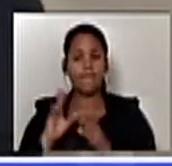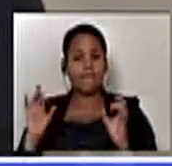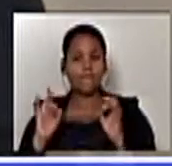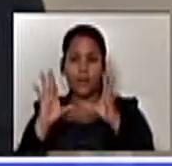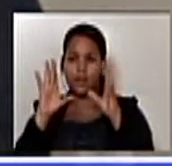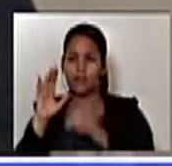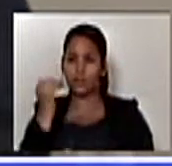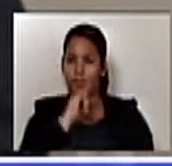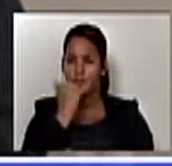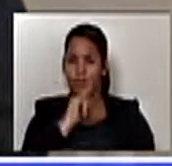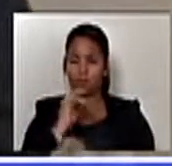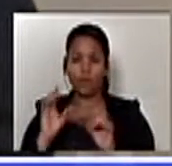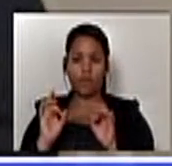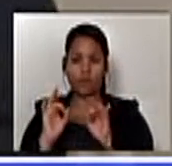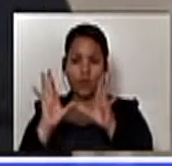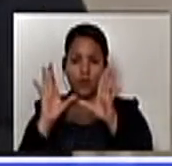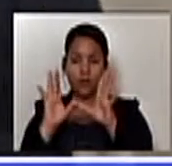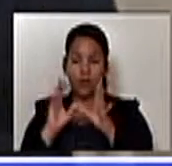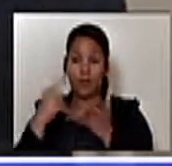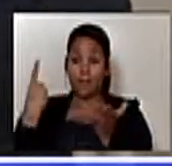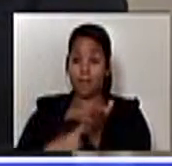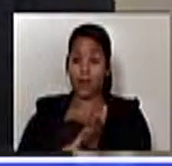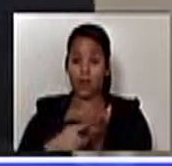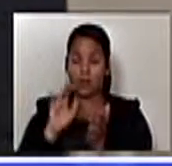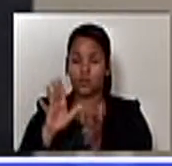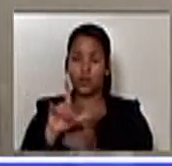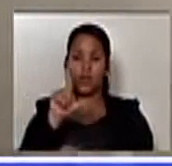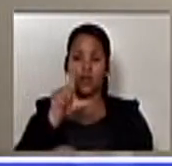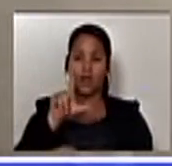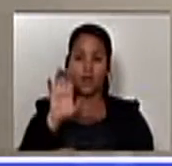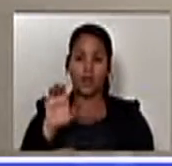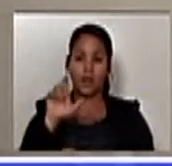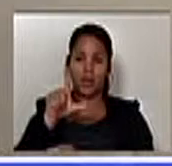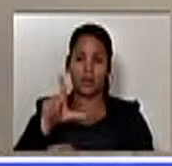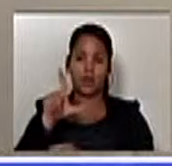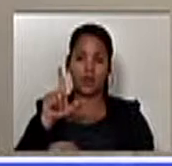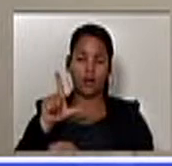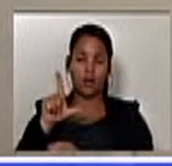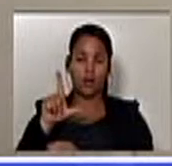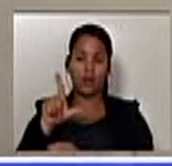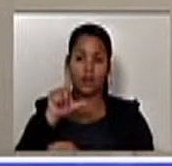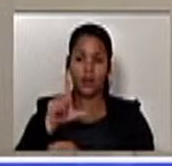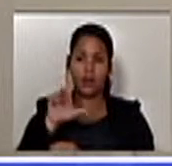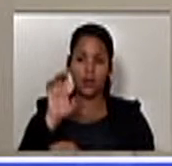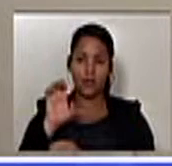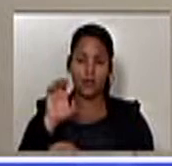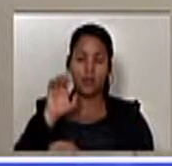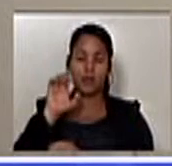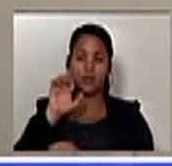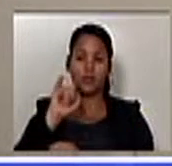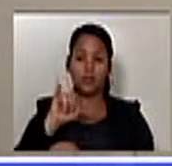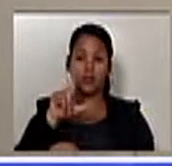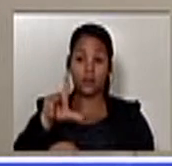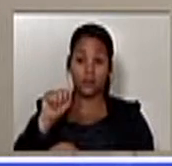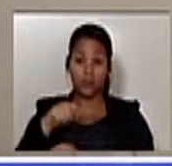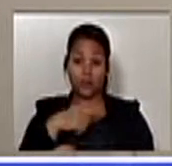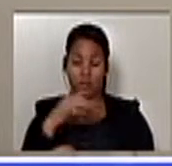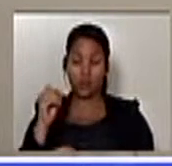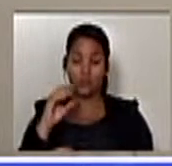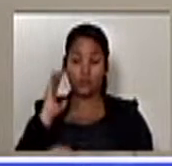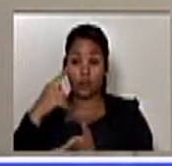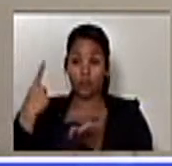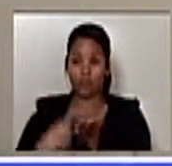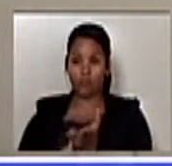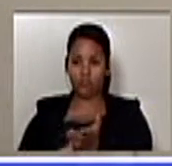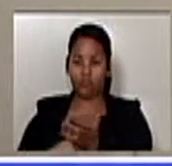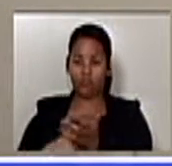respeitar a parcela que tem do Estado de Alagoas. Então, sugeria ao Estado que propusesse ao governo federal a retomada